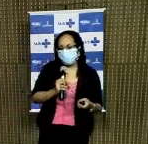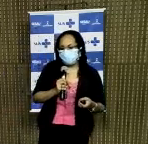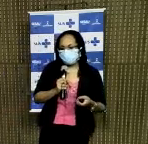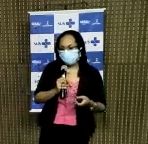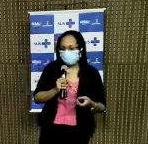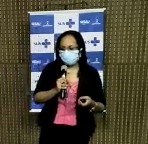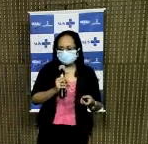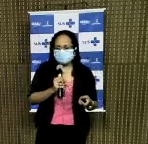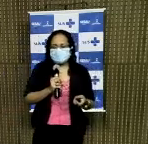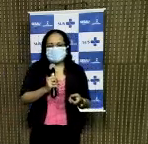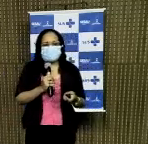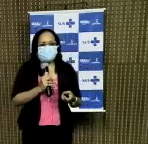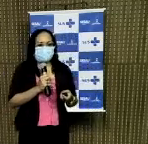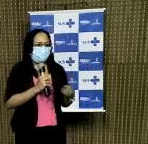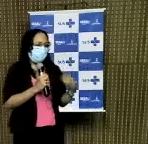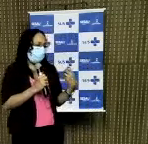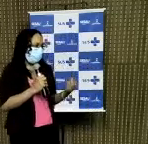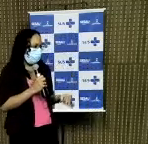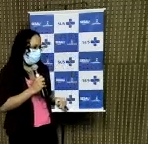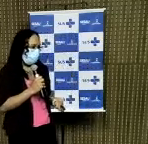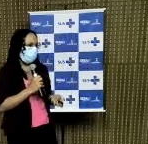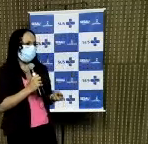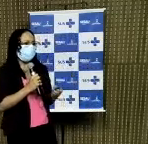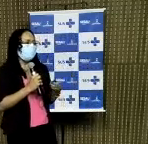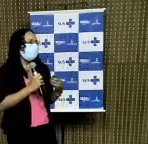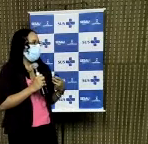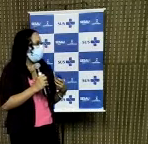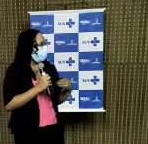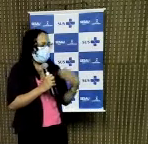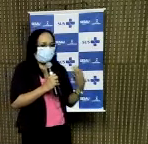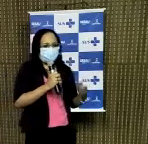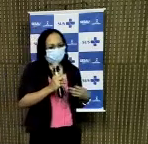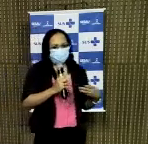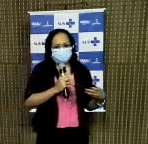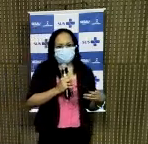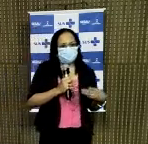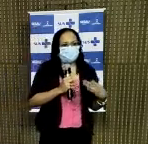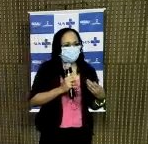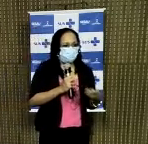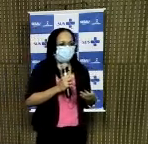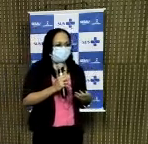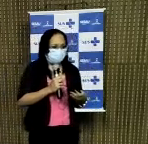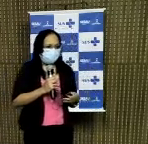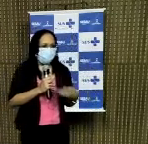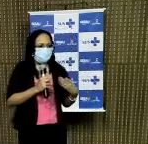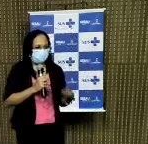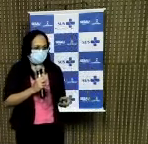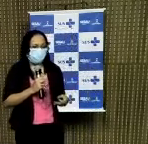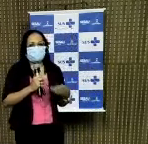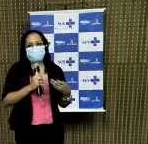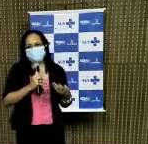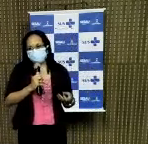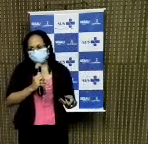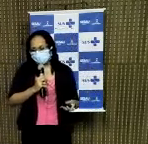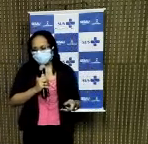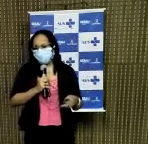de tuberculose. Esse caso era um paciente jovem, que acabava mudando muito de residência, de local.